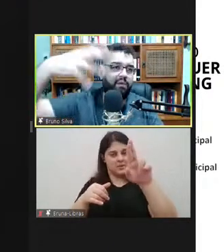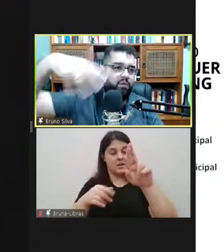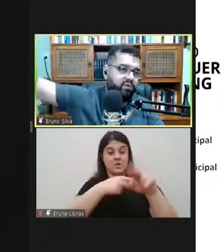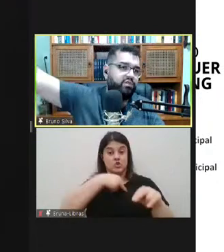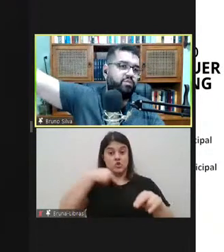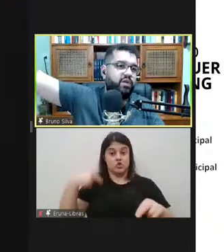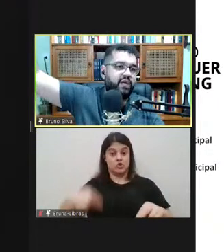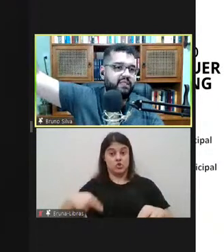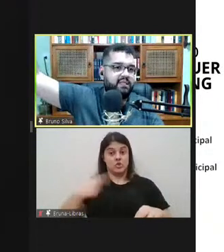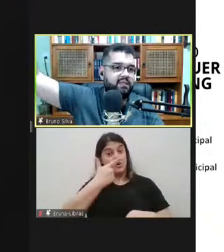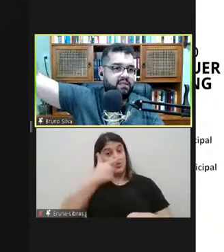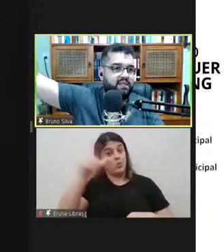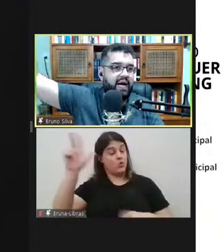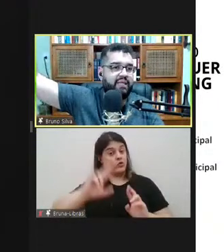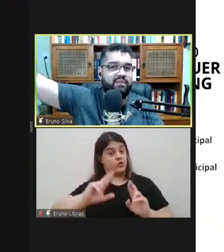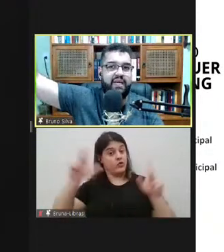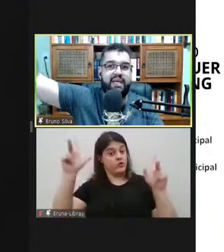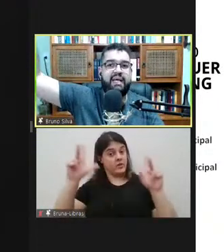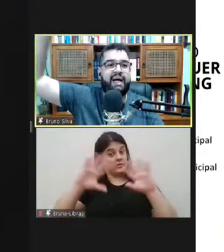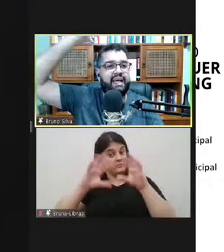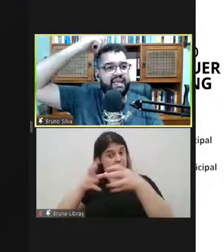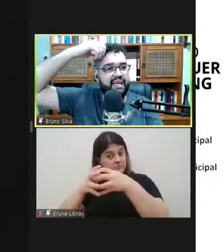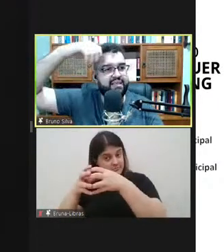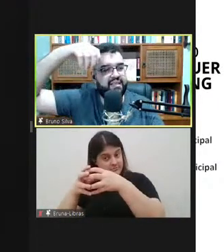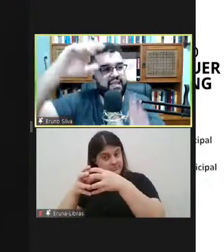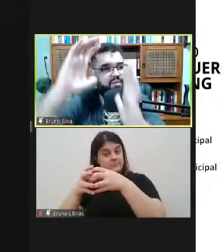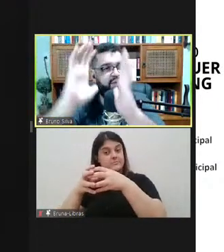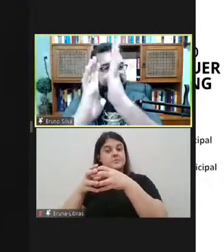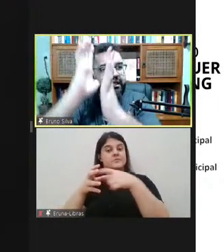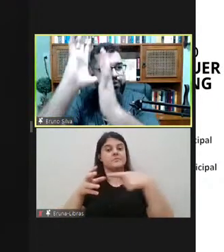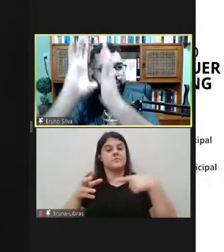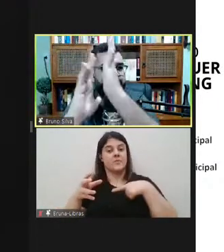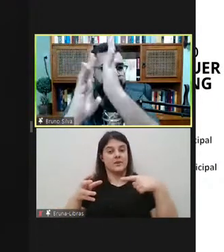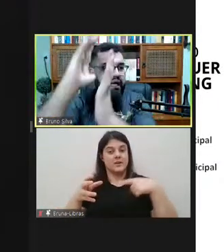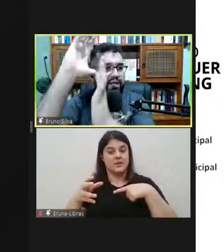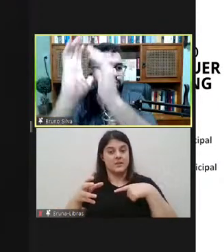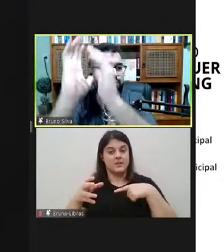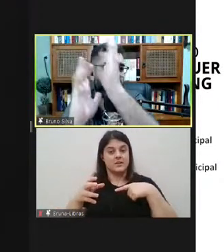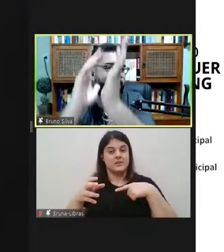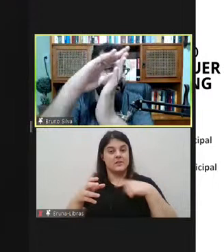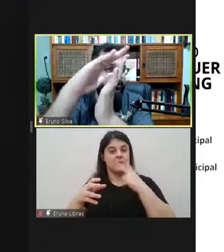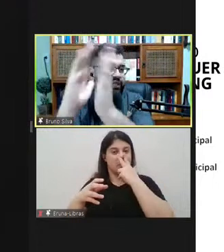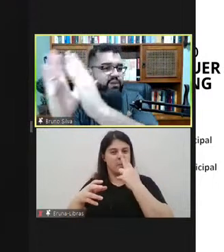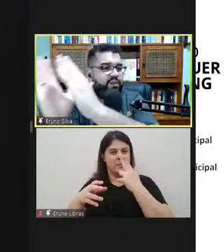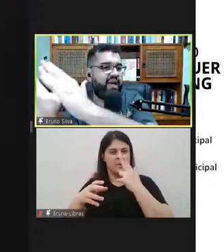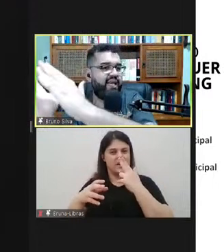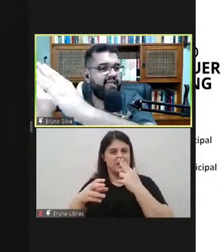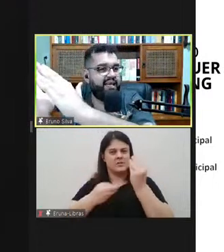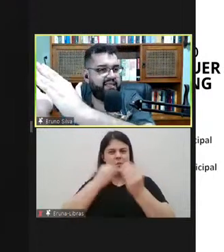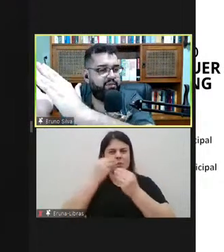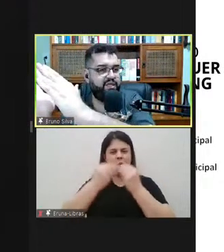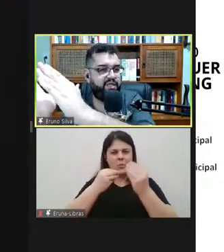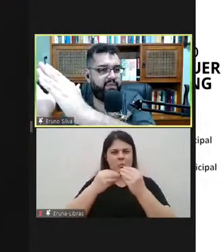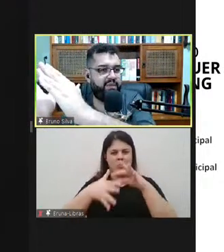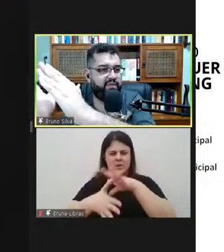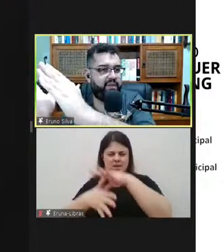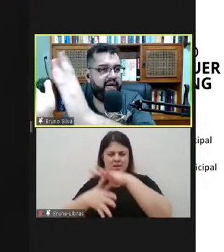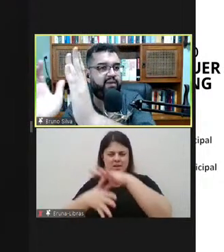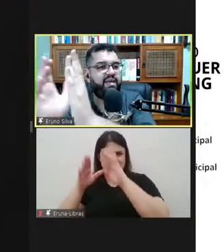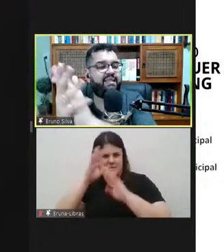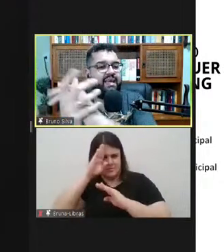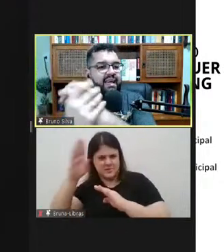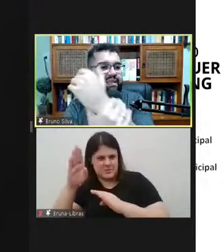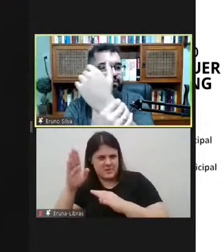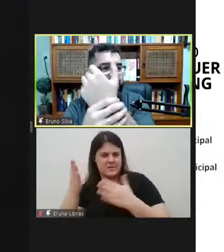tem na China por exemplo é um outro a relação do status né aquele que você tem uma um espelho do próprio partido que a liderança política